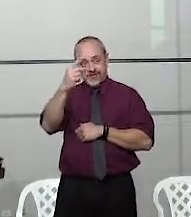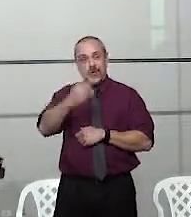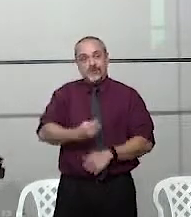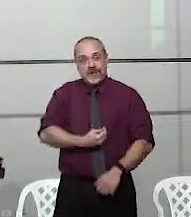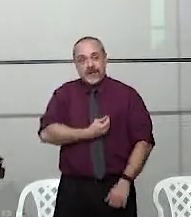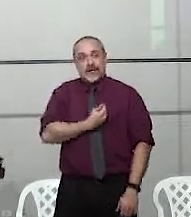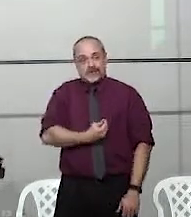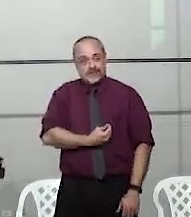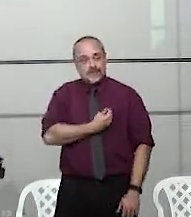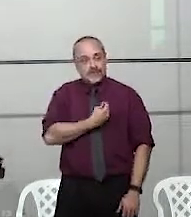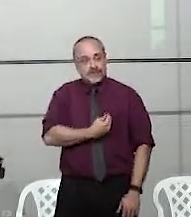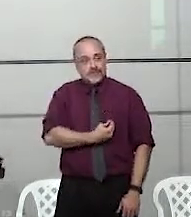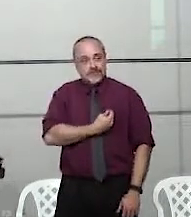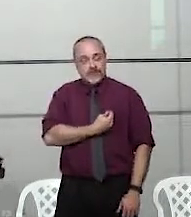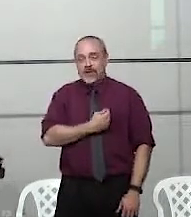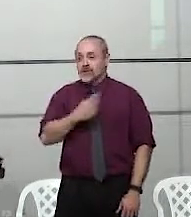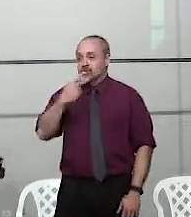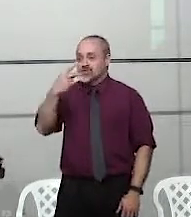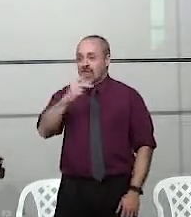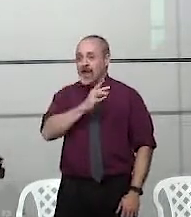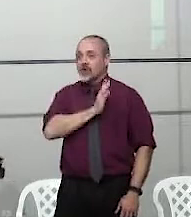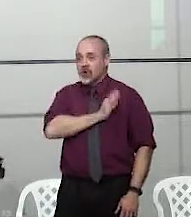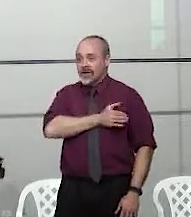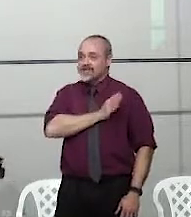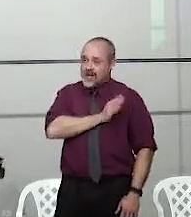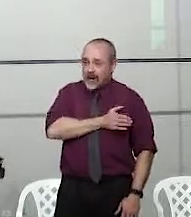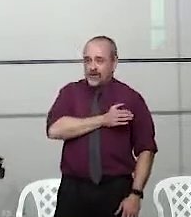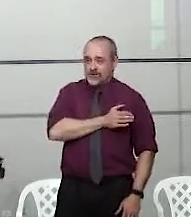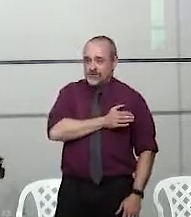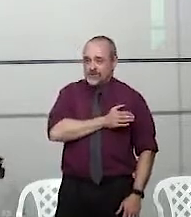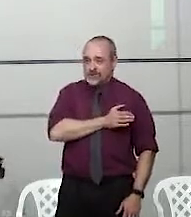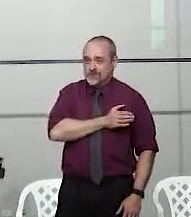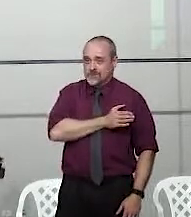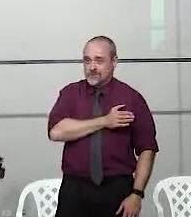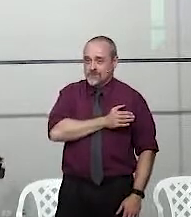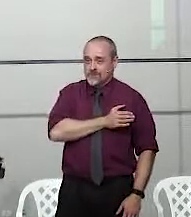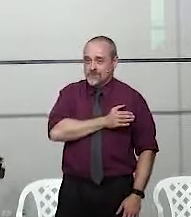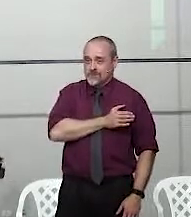da sua vida, do seu coração.